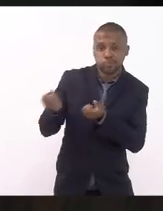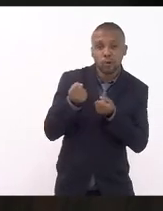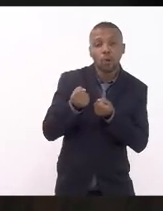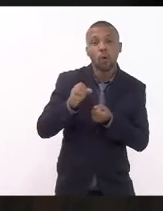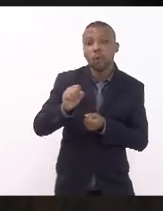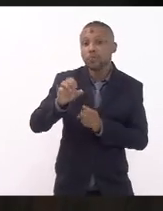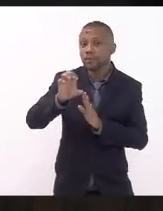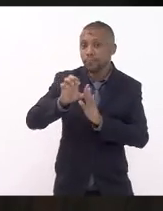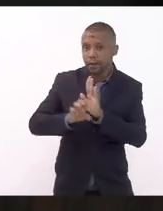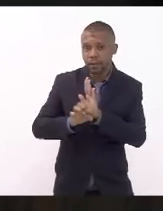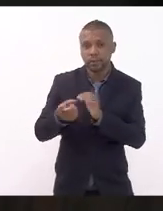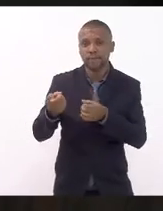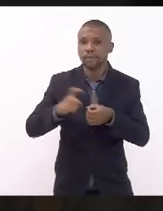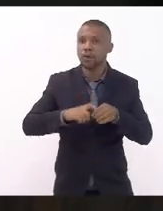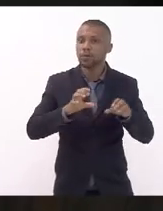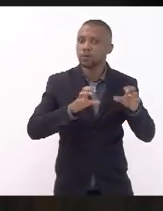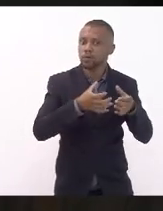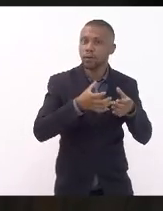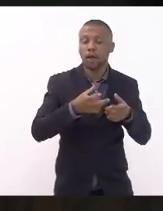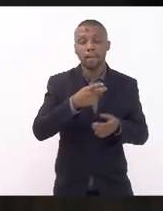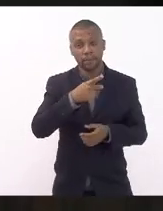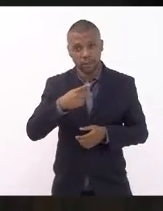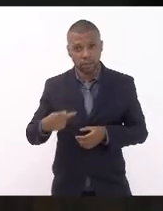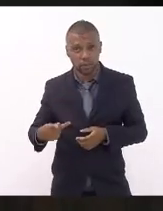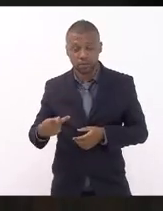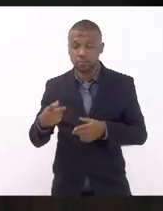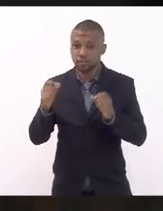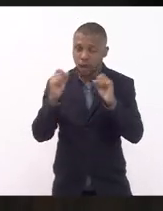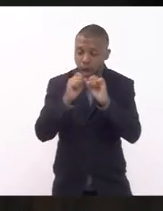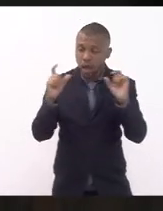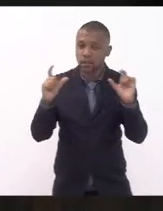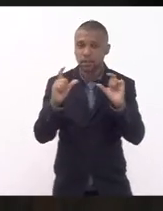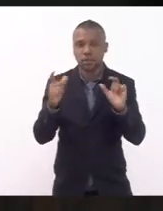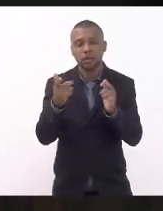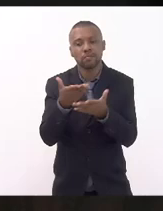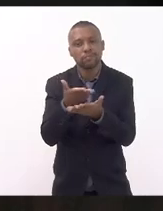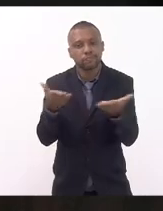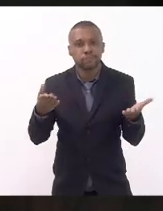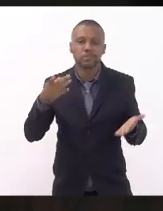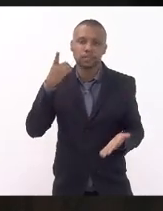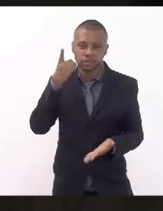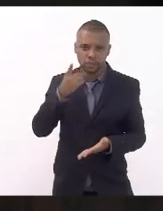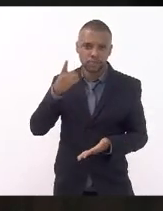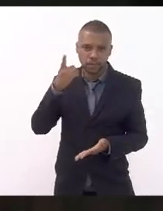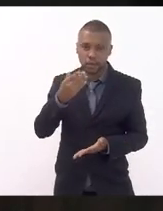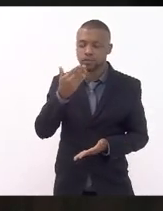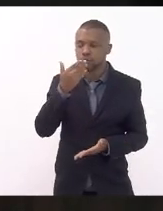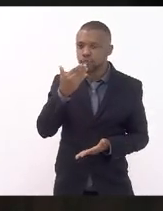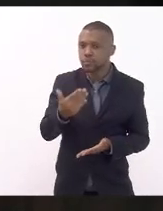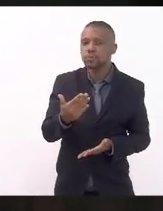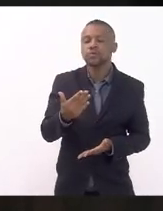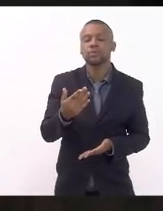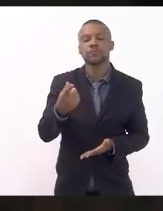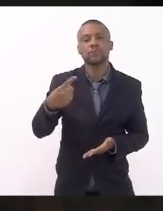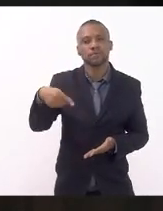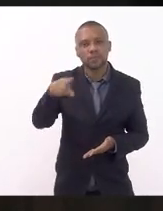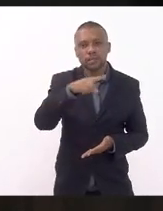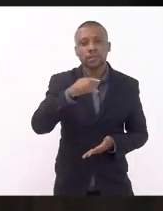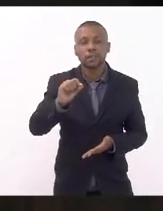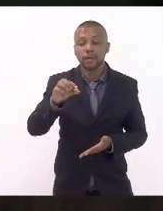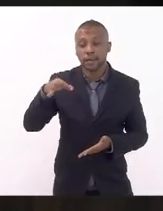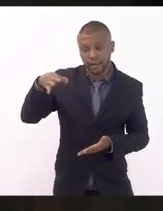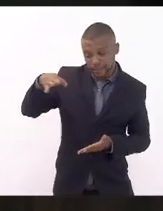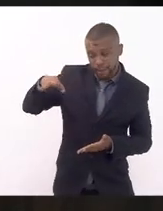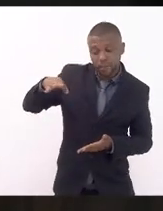comissões. A presidência chama a atenção dos senhores, senhoras e senhores parlamentares, na página